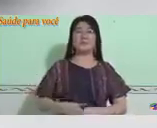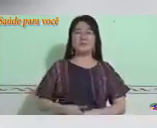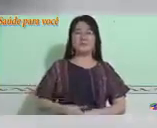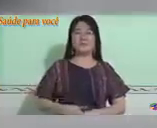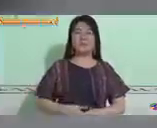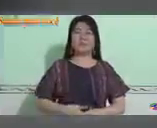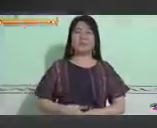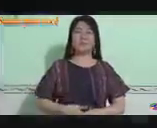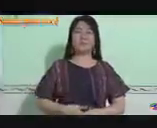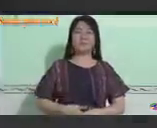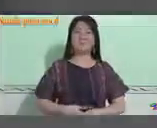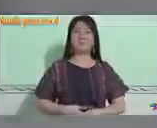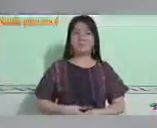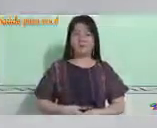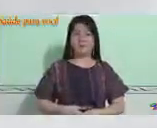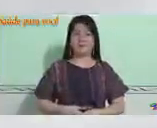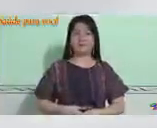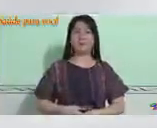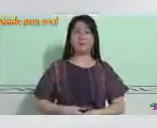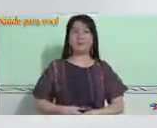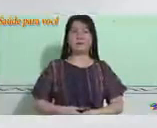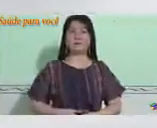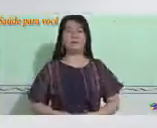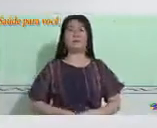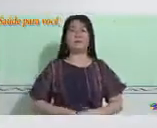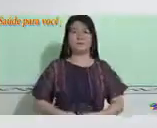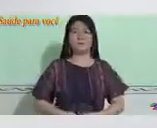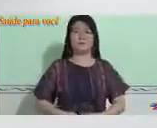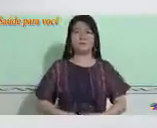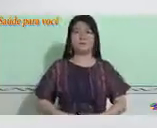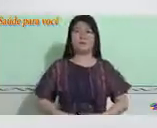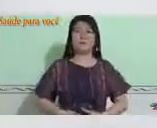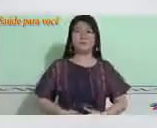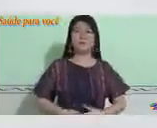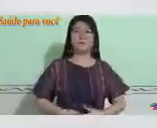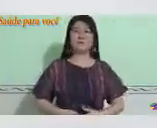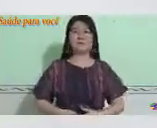2.FASESDAVIDACOLINA miligramas por dia parêntese fechado recém